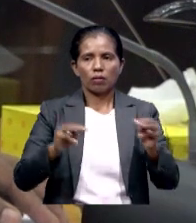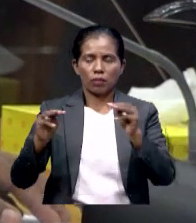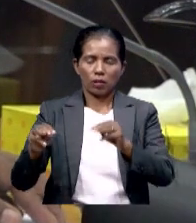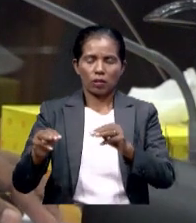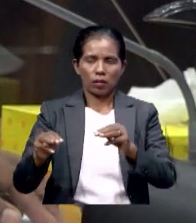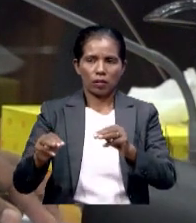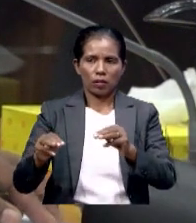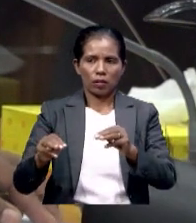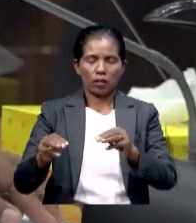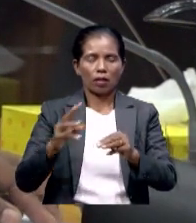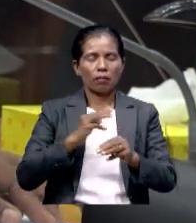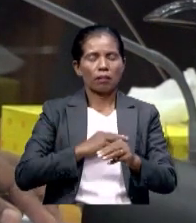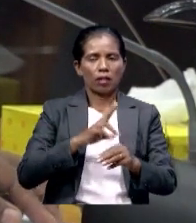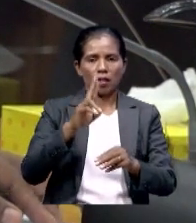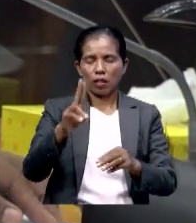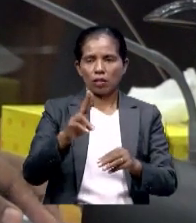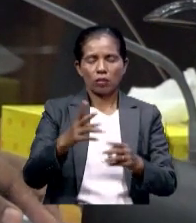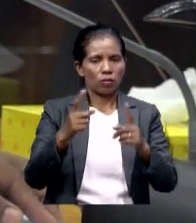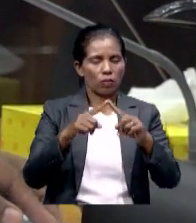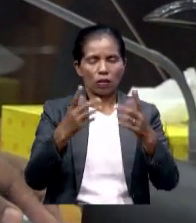nuuma leta ni man leu neba. To agora resultado lai.